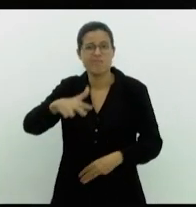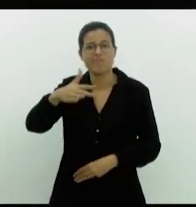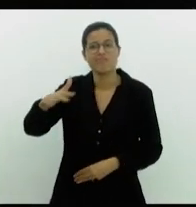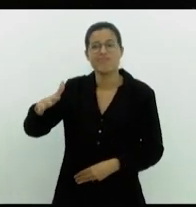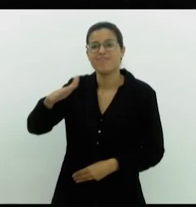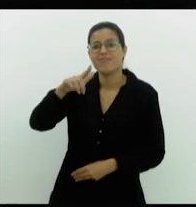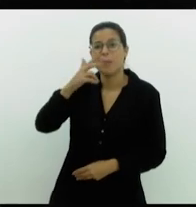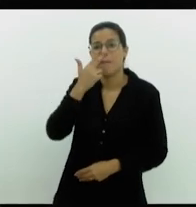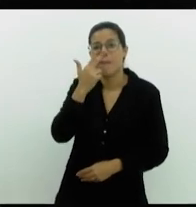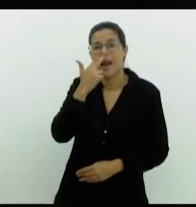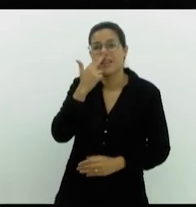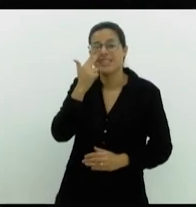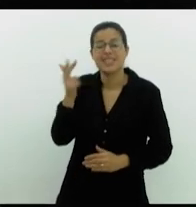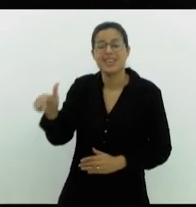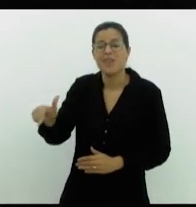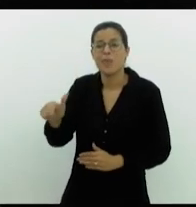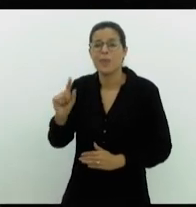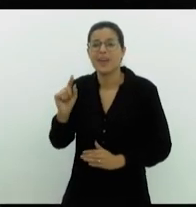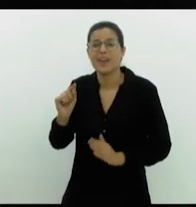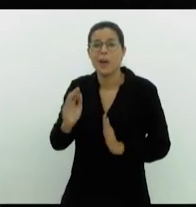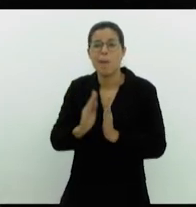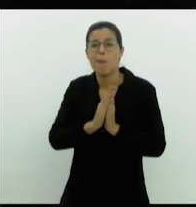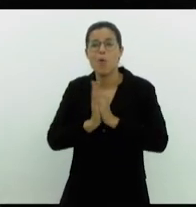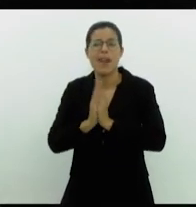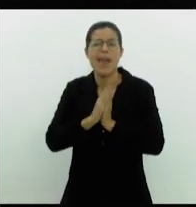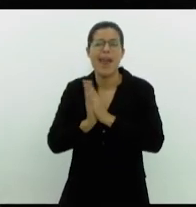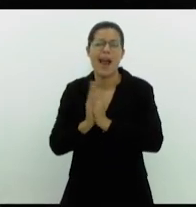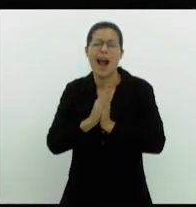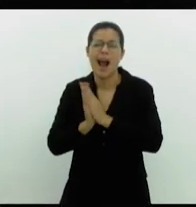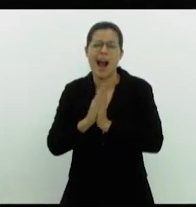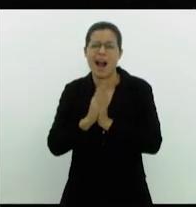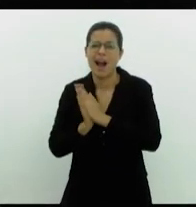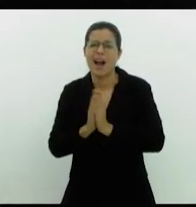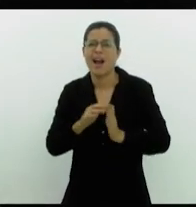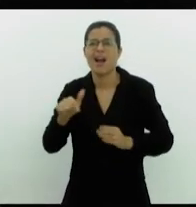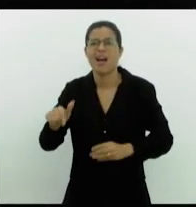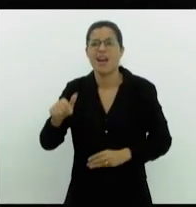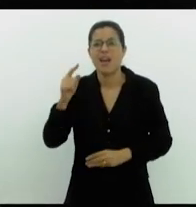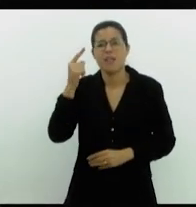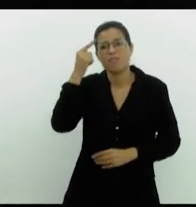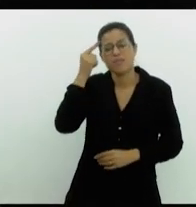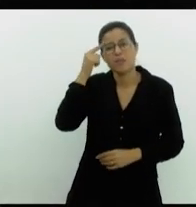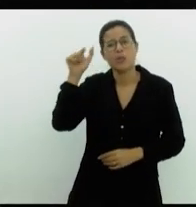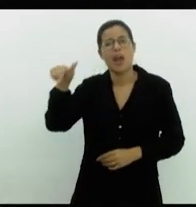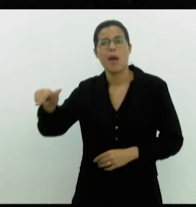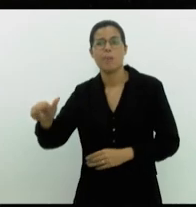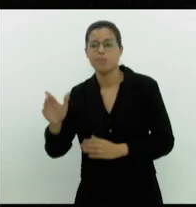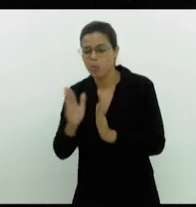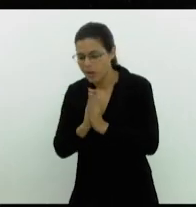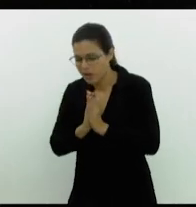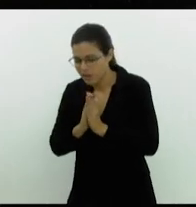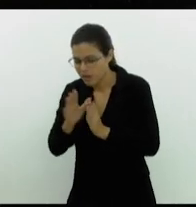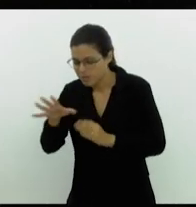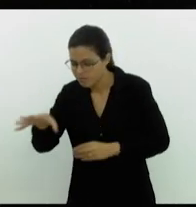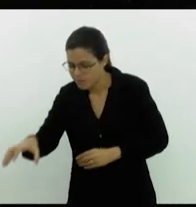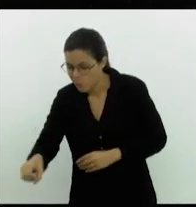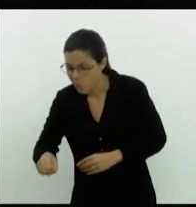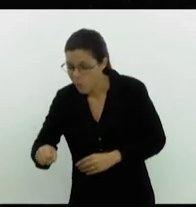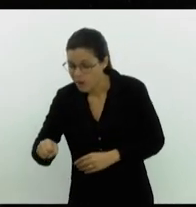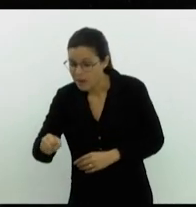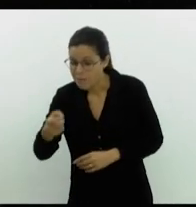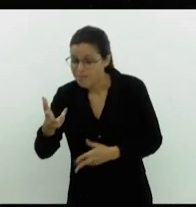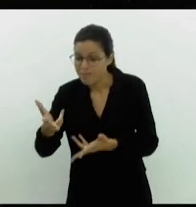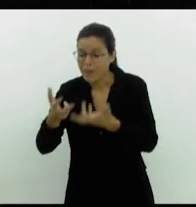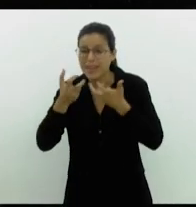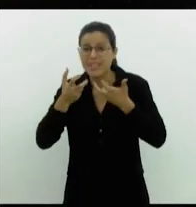um dos voluntários foi pegar achando que era uma boneca. E era uma criança, ele desistiu, mexeu com a cabeça dele. E aí eu